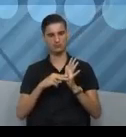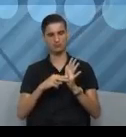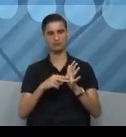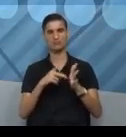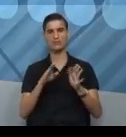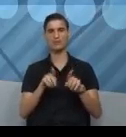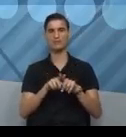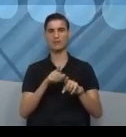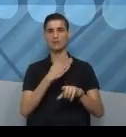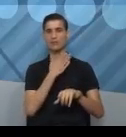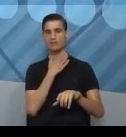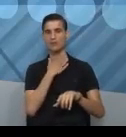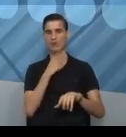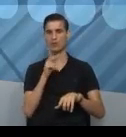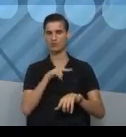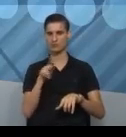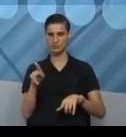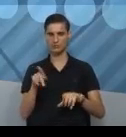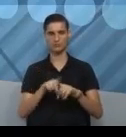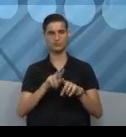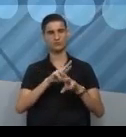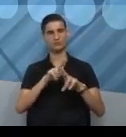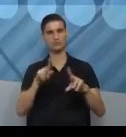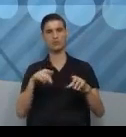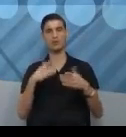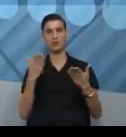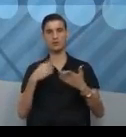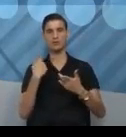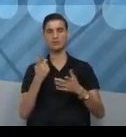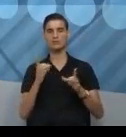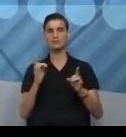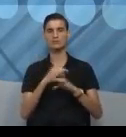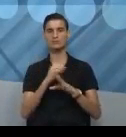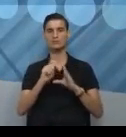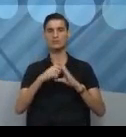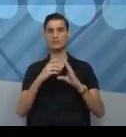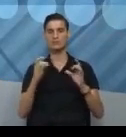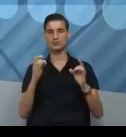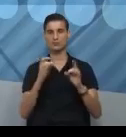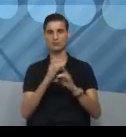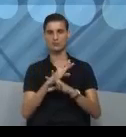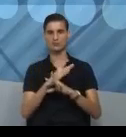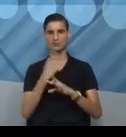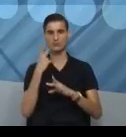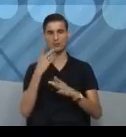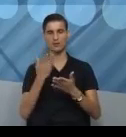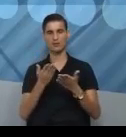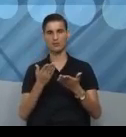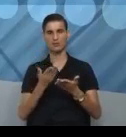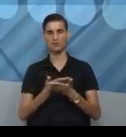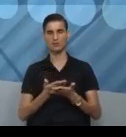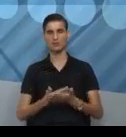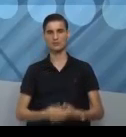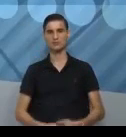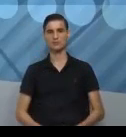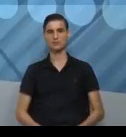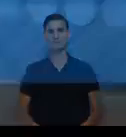disposição no nosso fórum, né, eu, os nossos tutores. E agora eu deixo você com o vídeo de encerramento da aula de